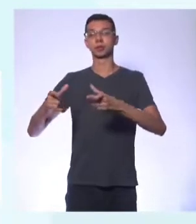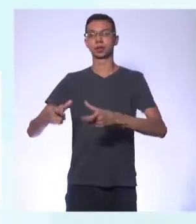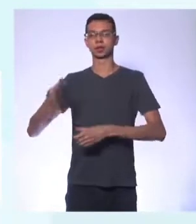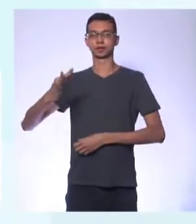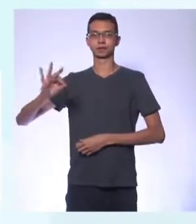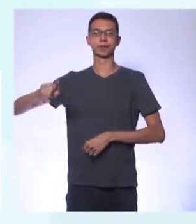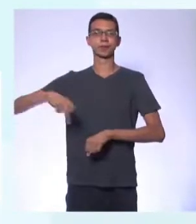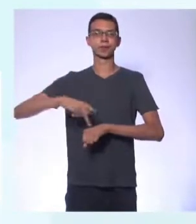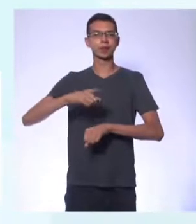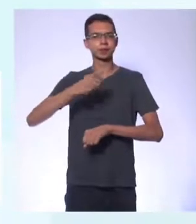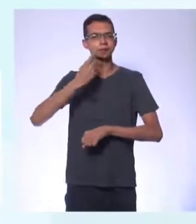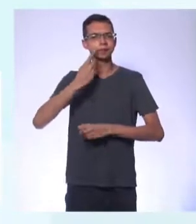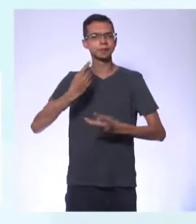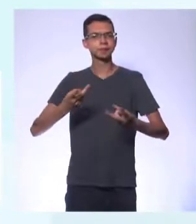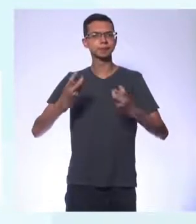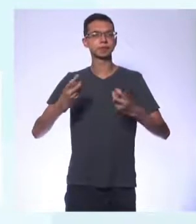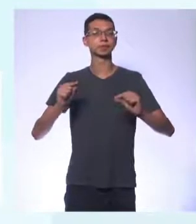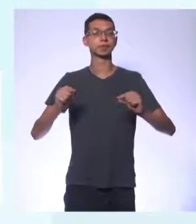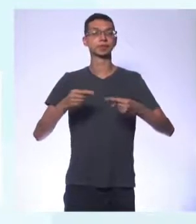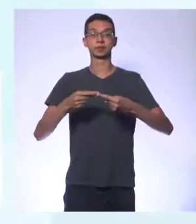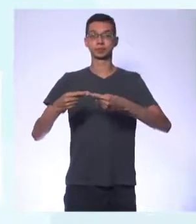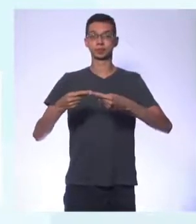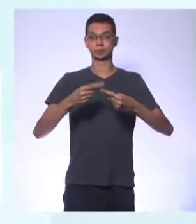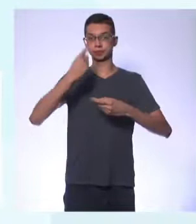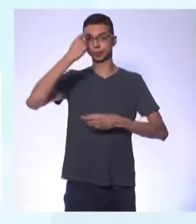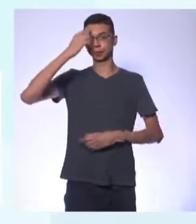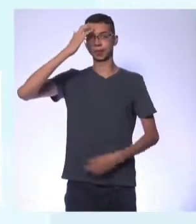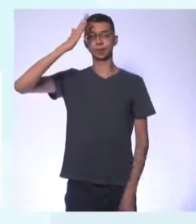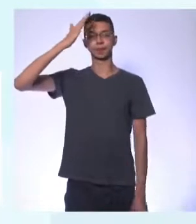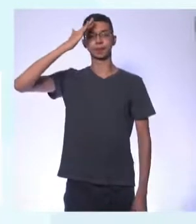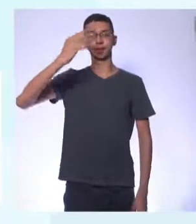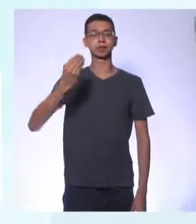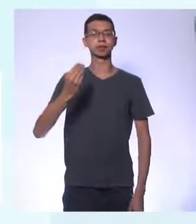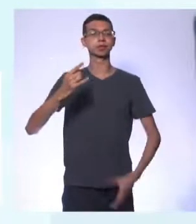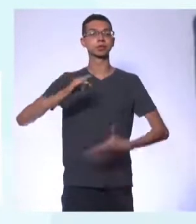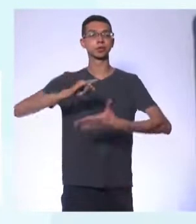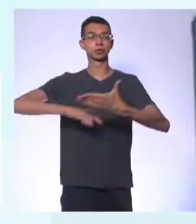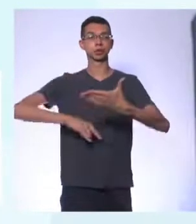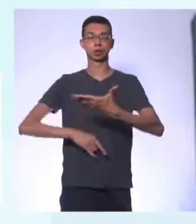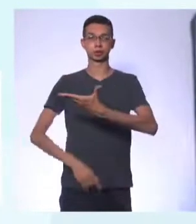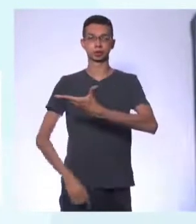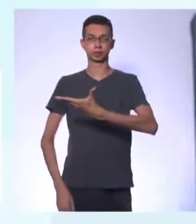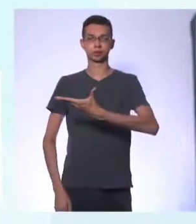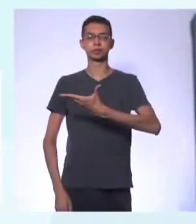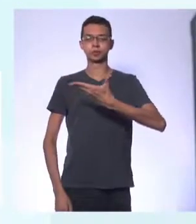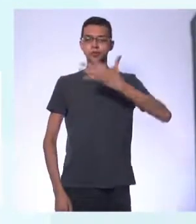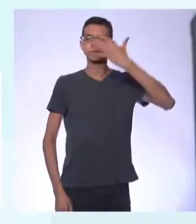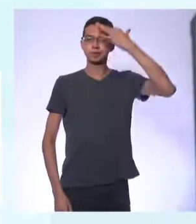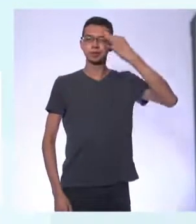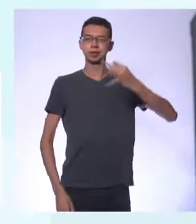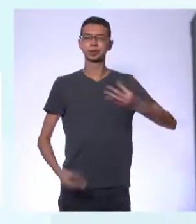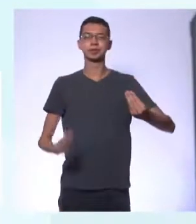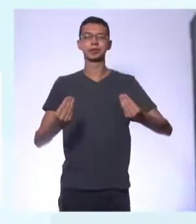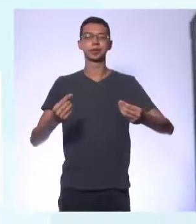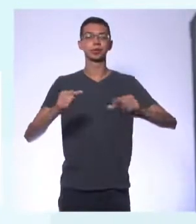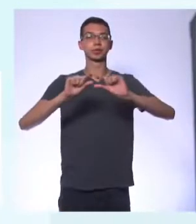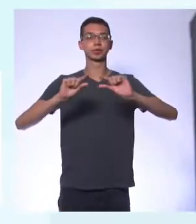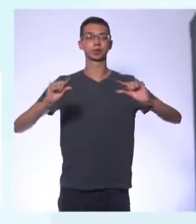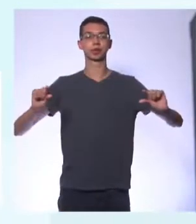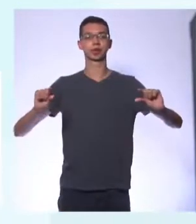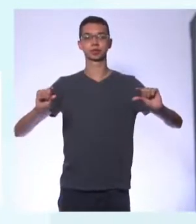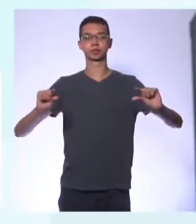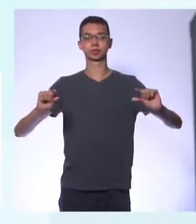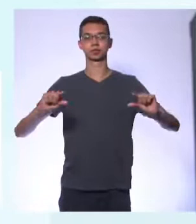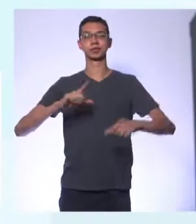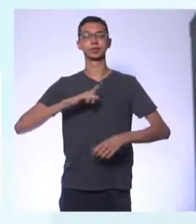aí o teor, né, o sentido, base desse documento, a gente sintetiza isso numa frase contida nele, que